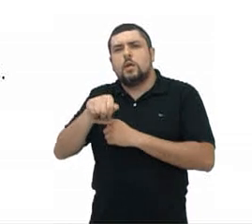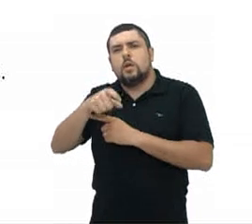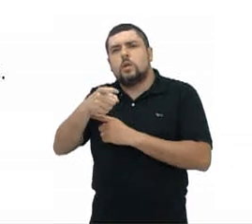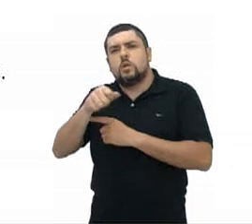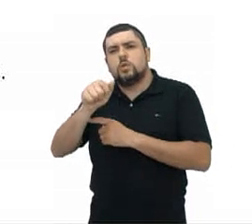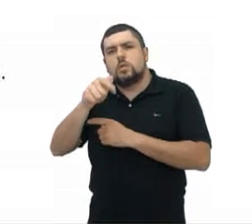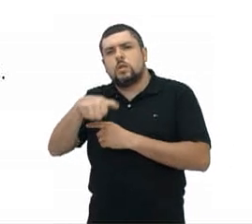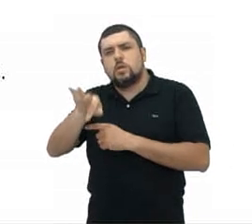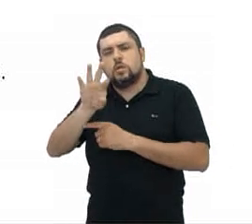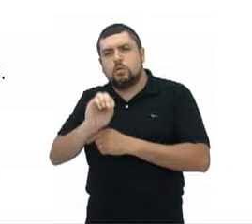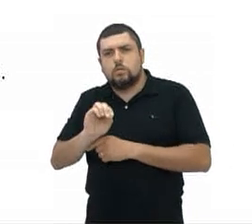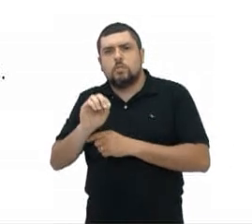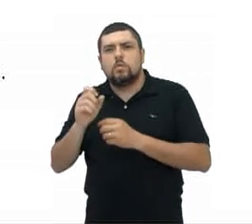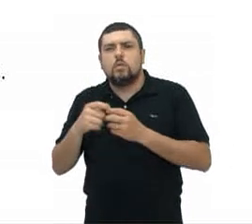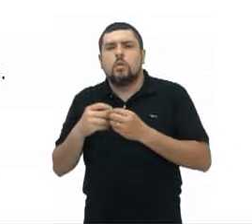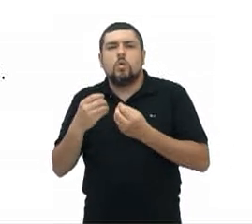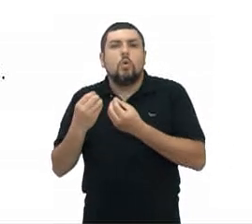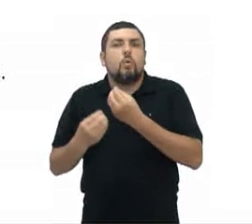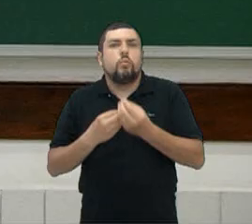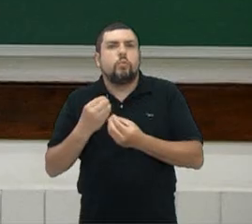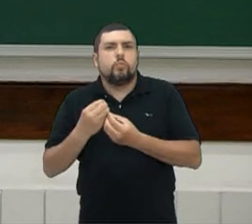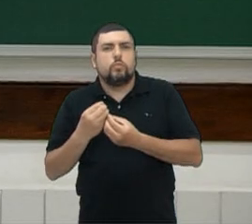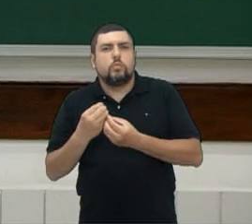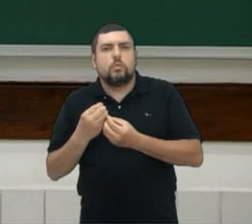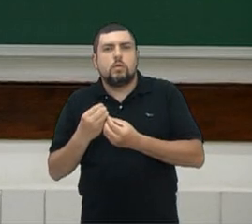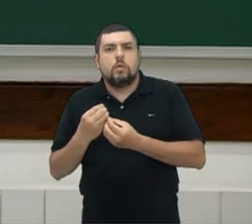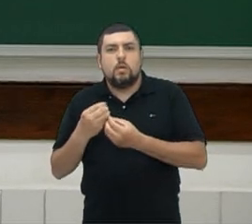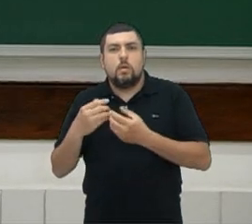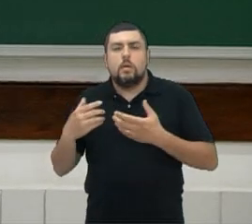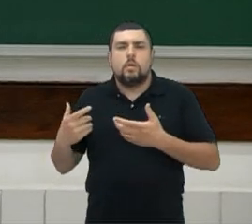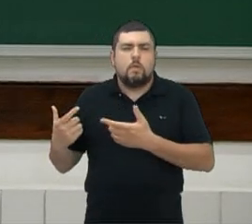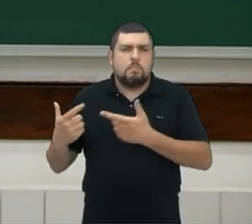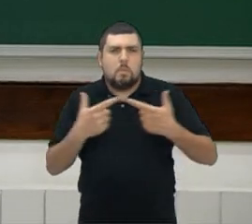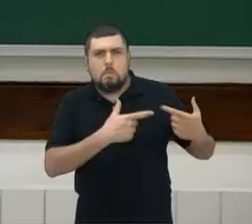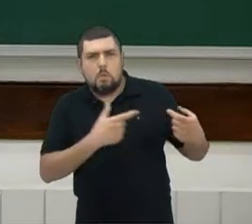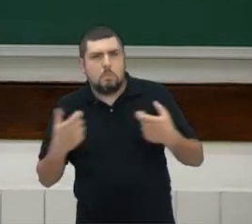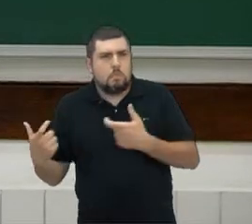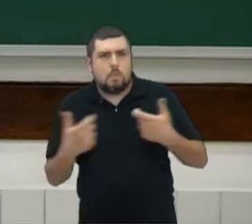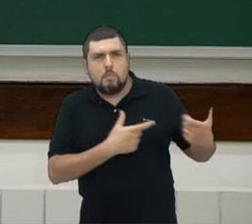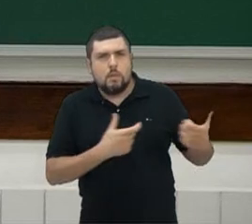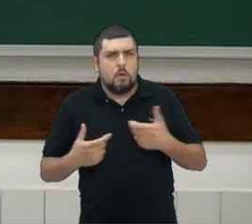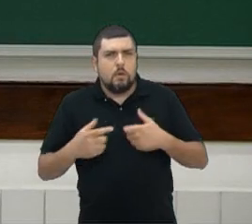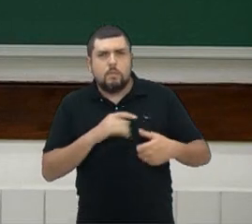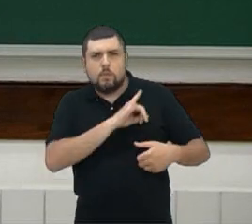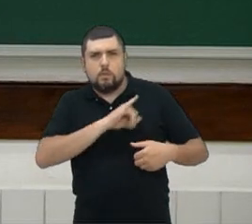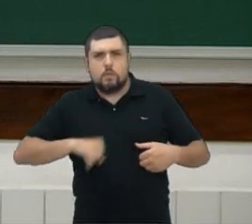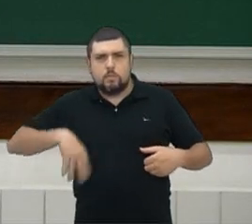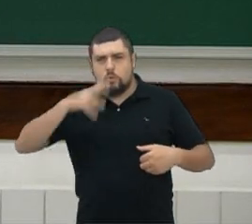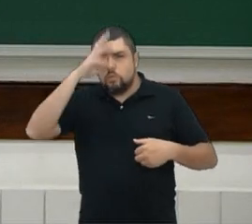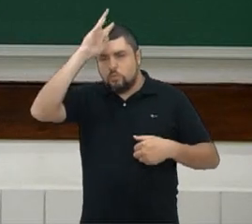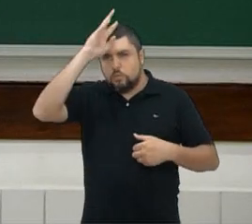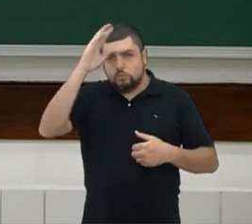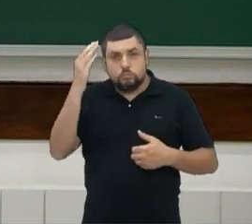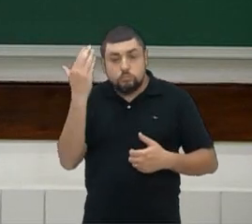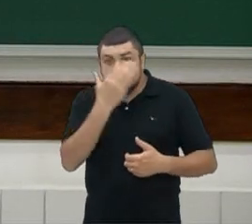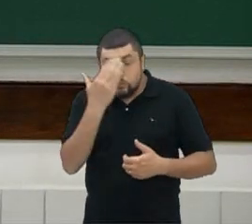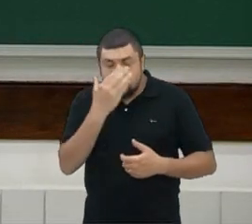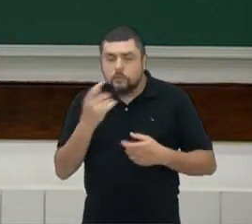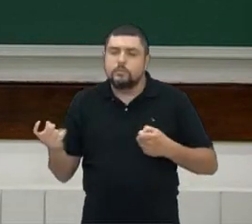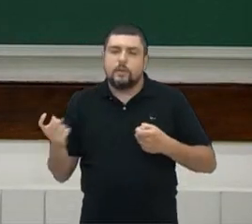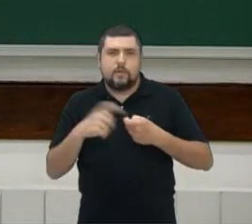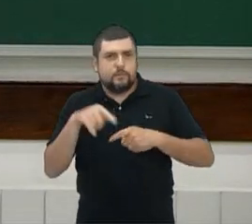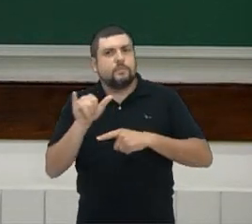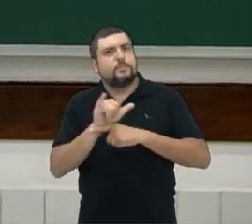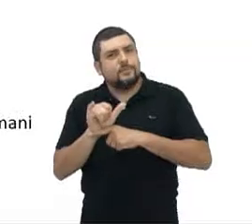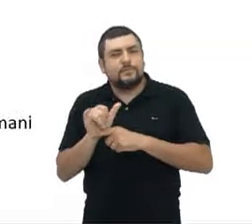cushita ao poderoso Império Romano. Falamos lá na aula passada. Perdeu? Volta lá, porque ó, show de bola. Trouxe mais para